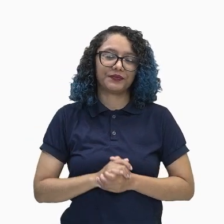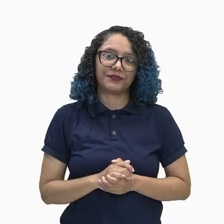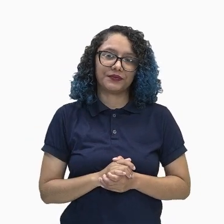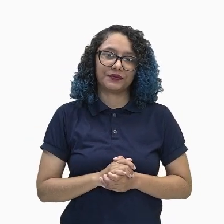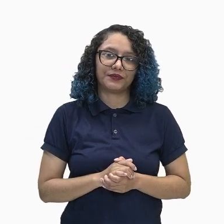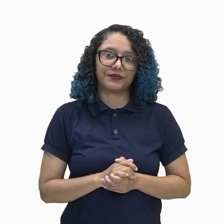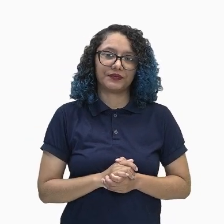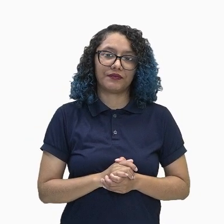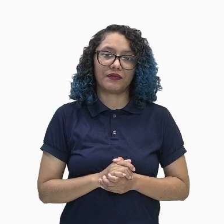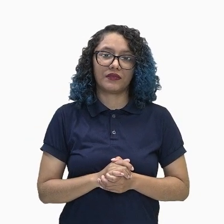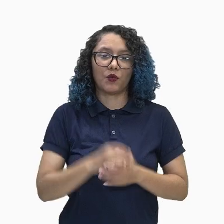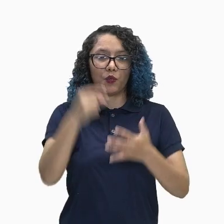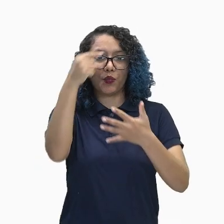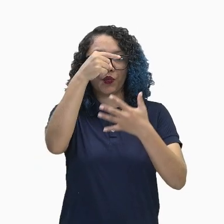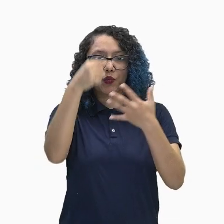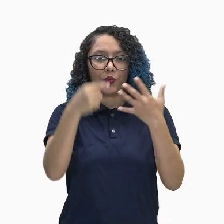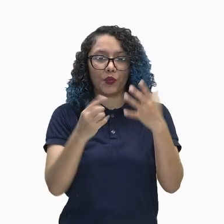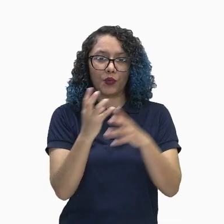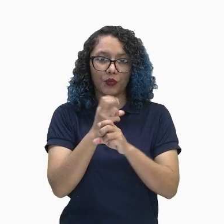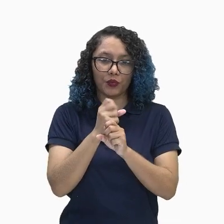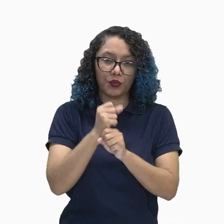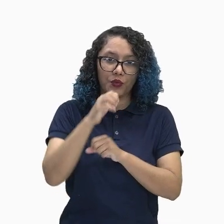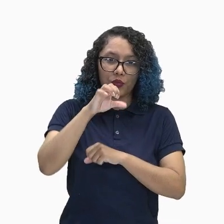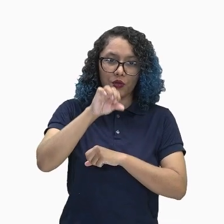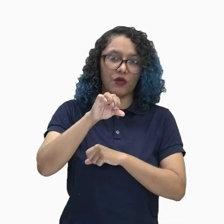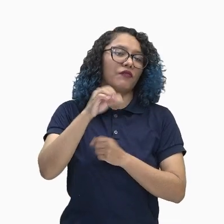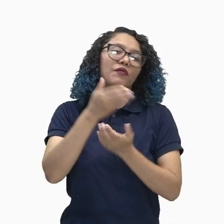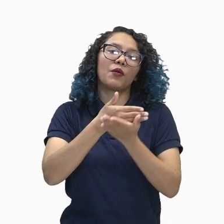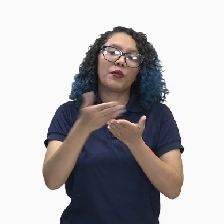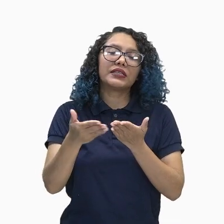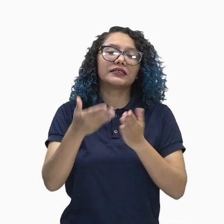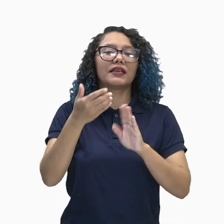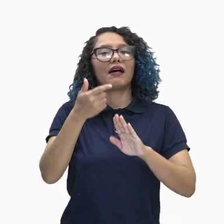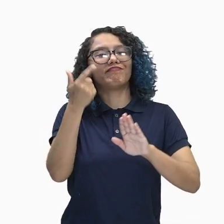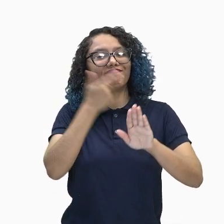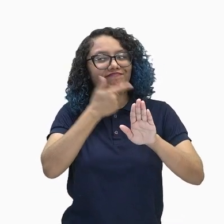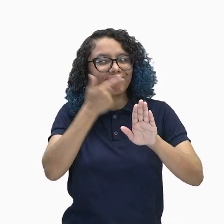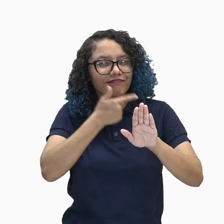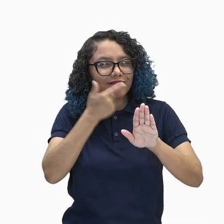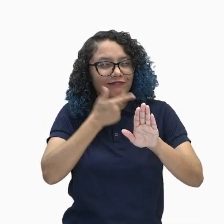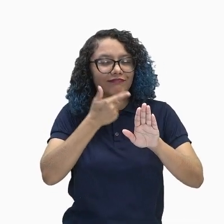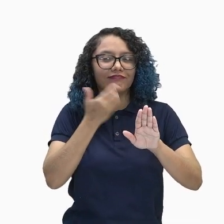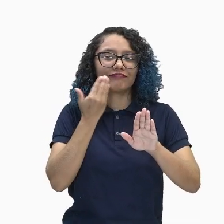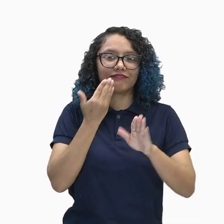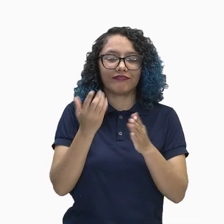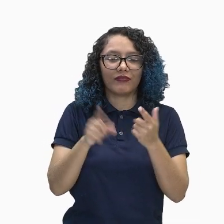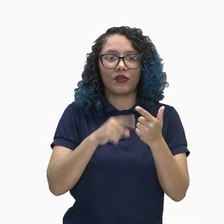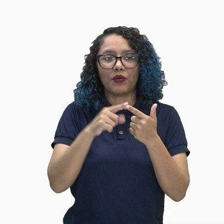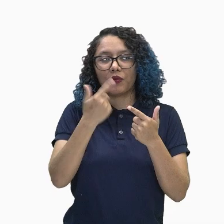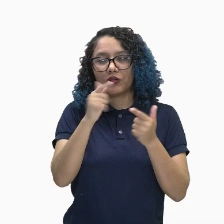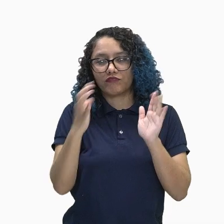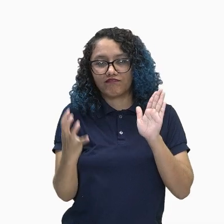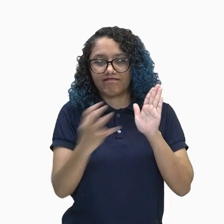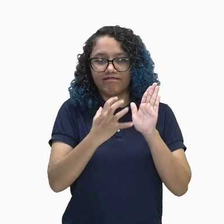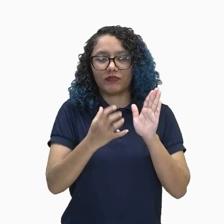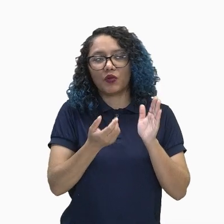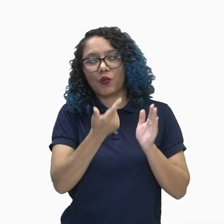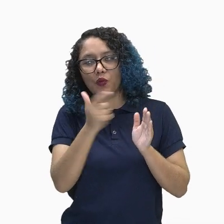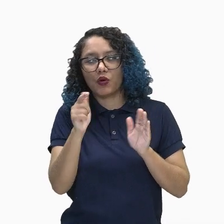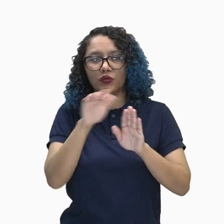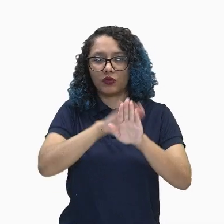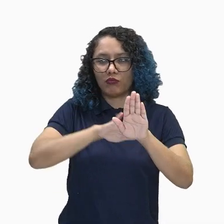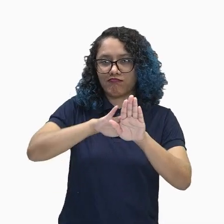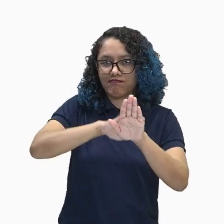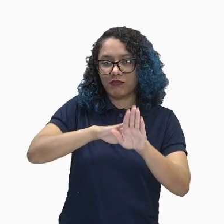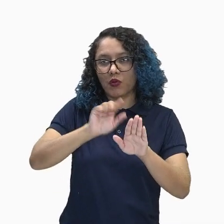ó, são 9, né, começando pela ironia, depois nós temos a hipérbole, o eufemismo,